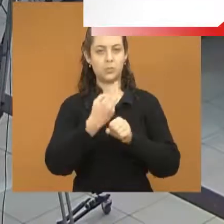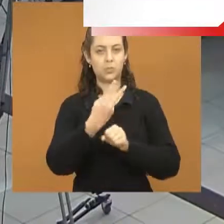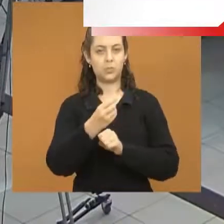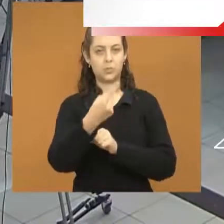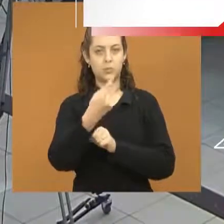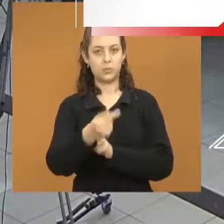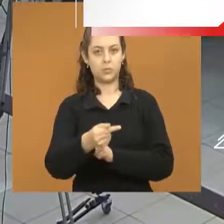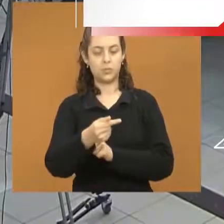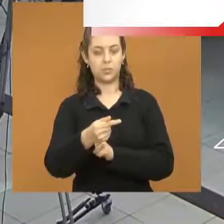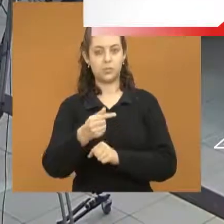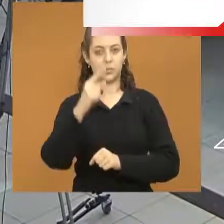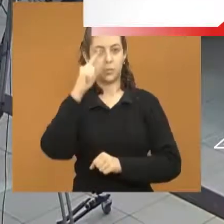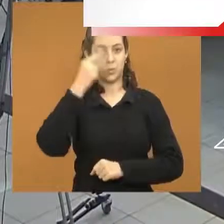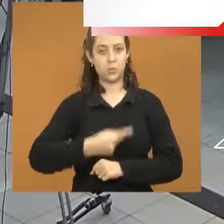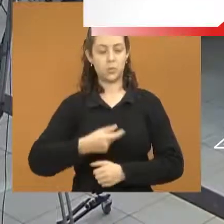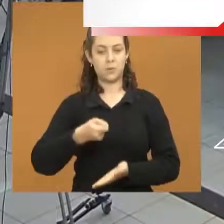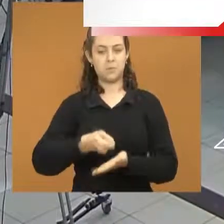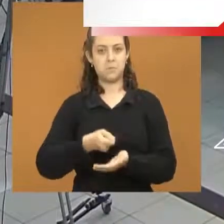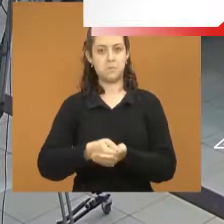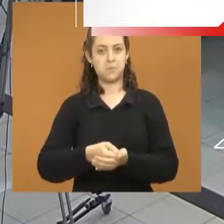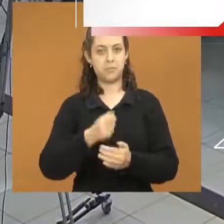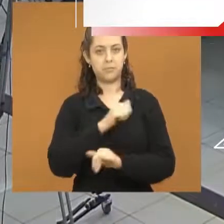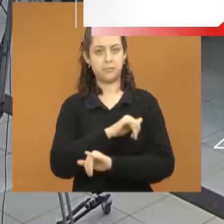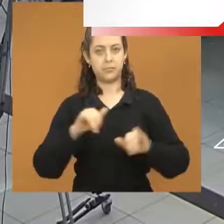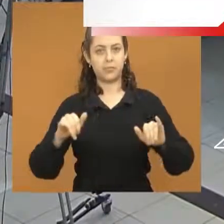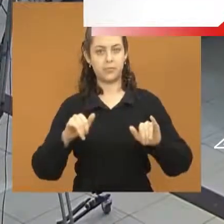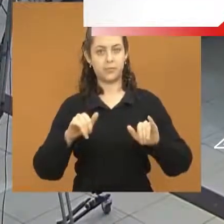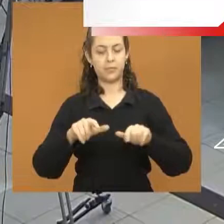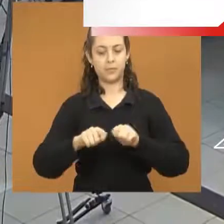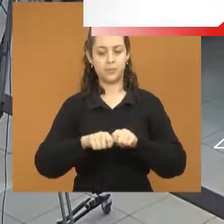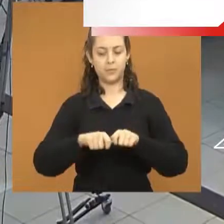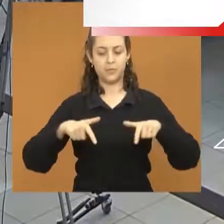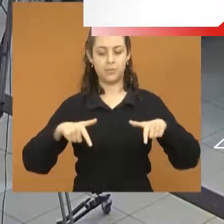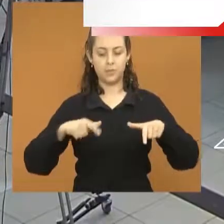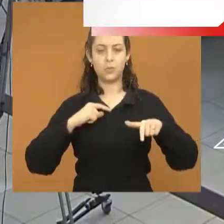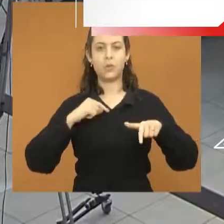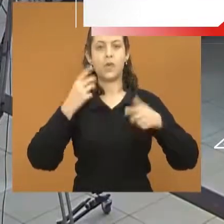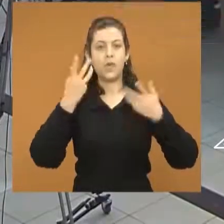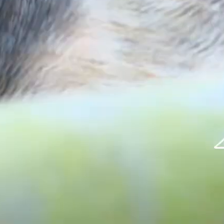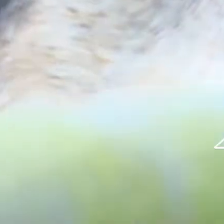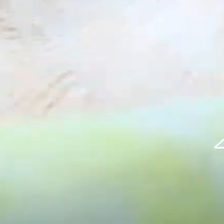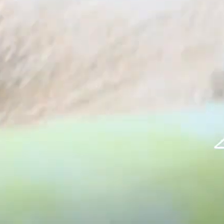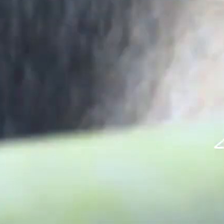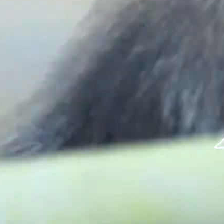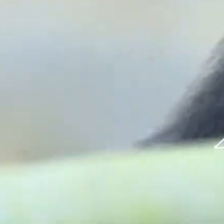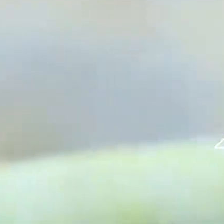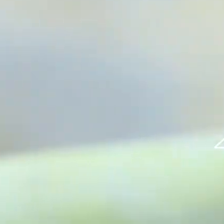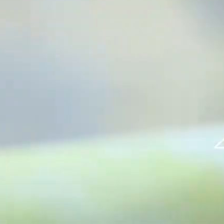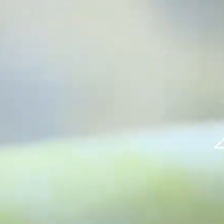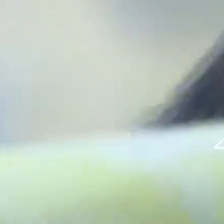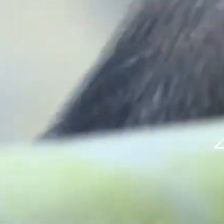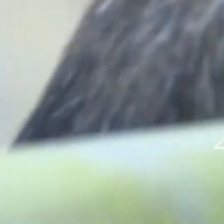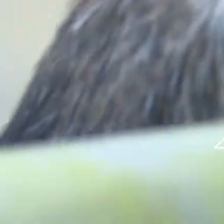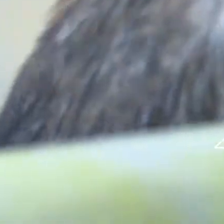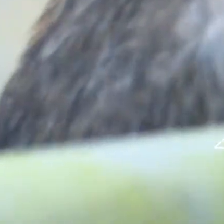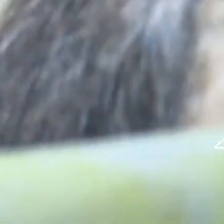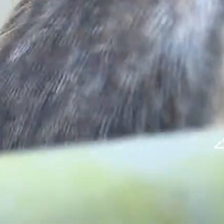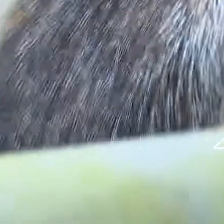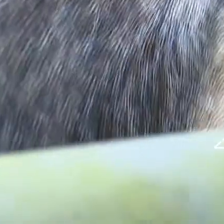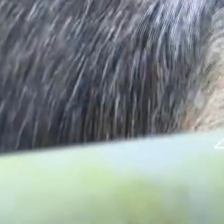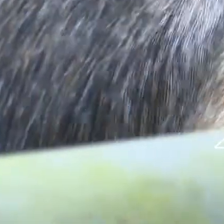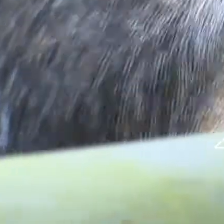é lei. Lei número 6.224, de 20 de setembro de 2018. Obriga a emissão